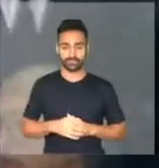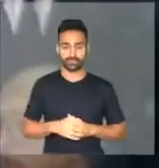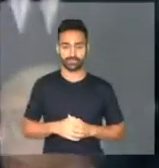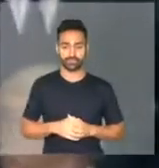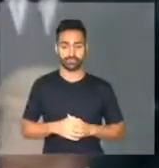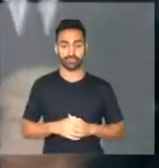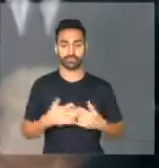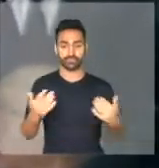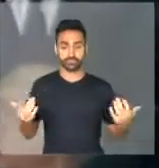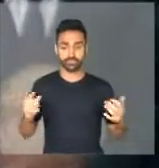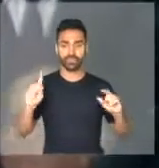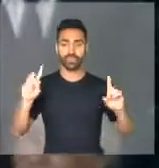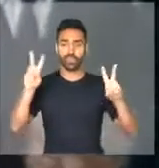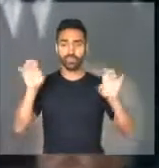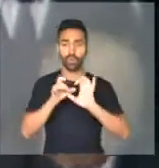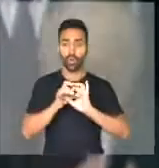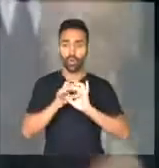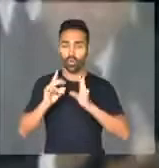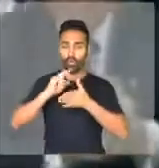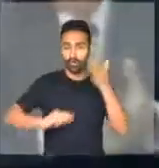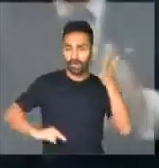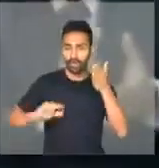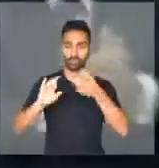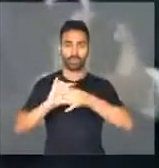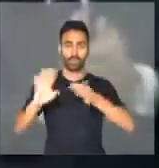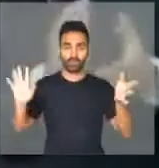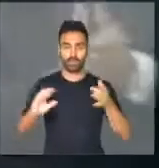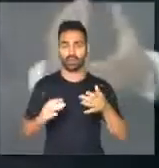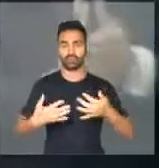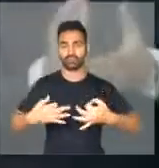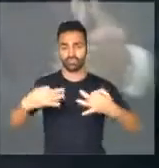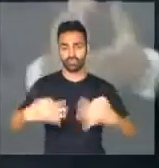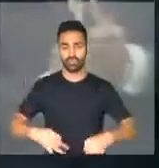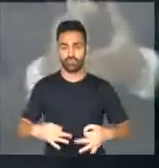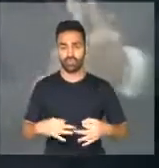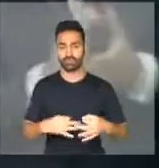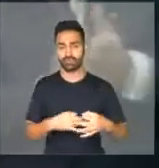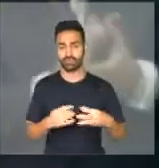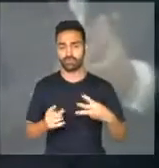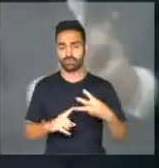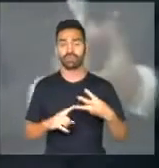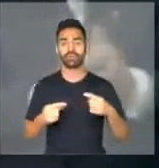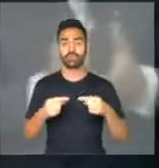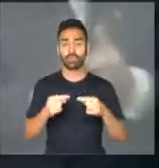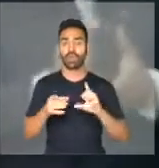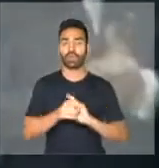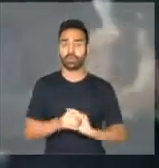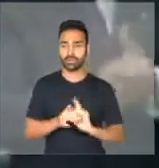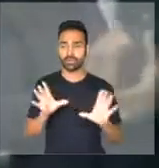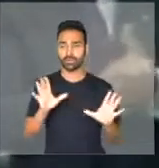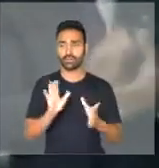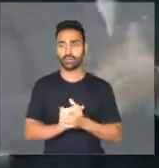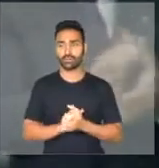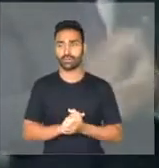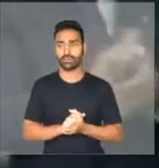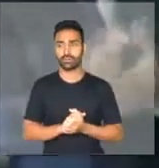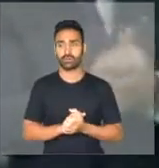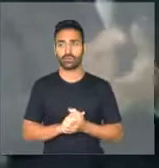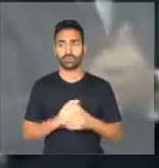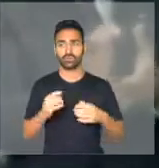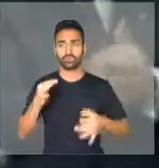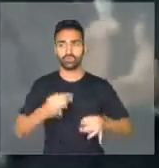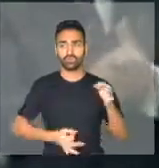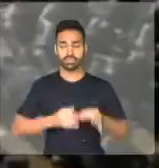1988. O documento da liberdade, da dignidade, da democracia, da